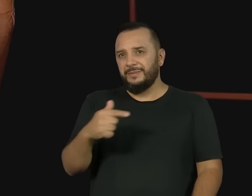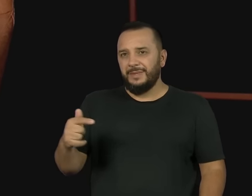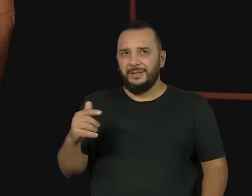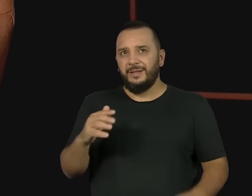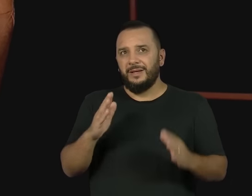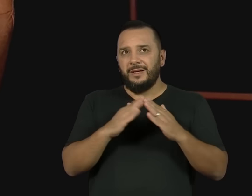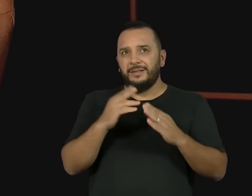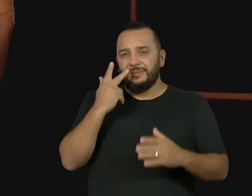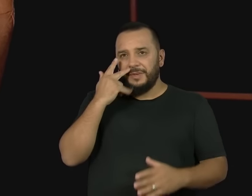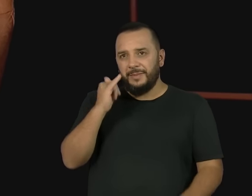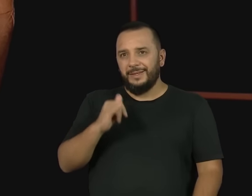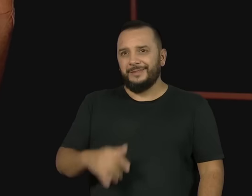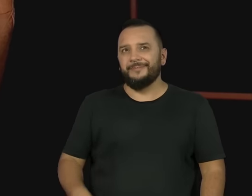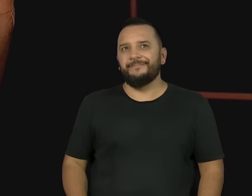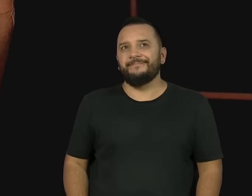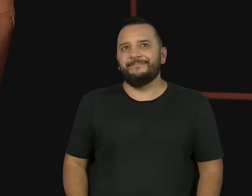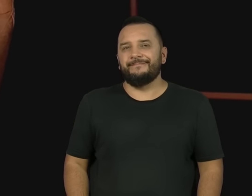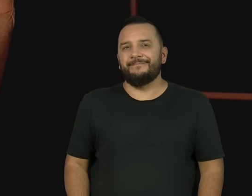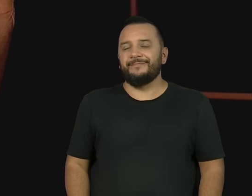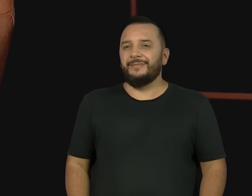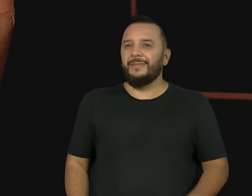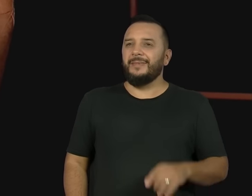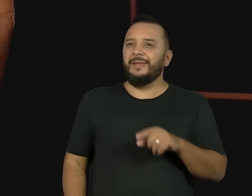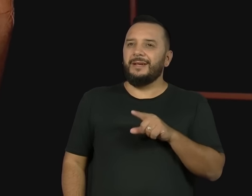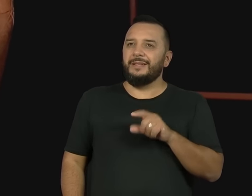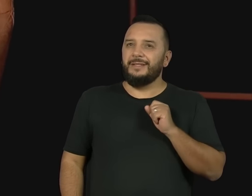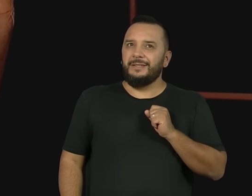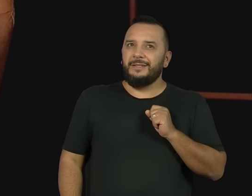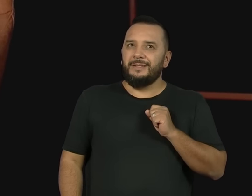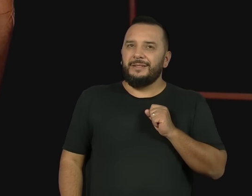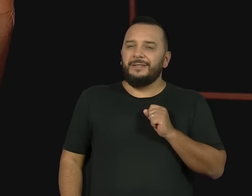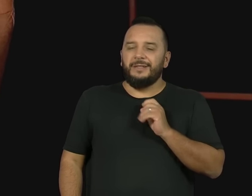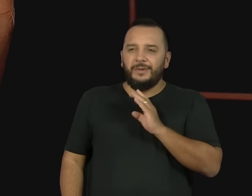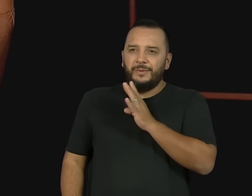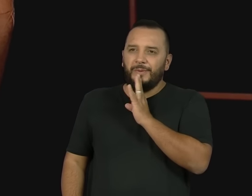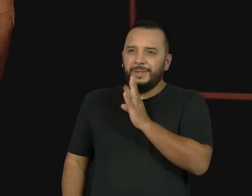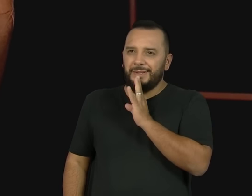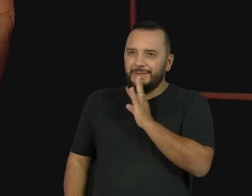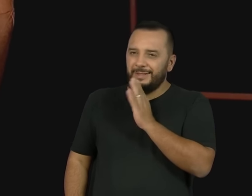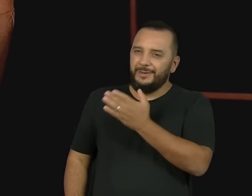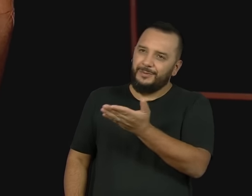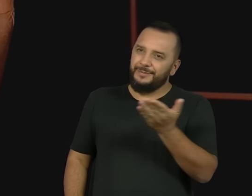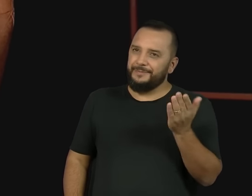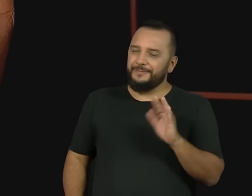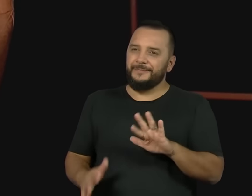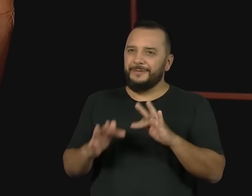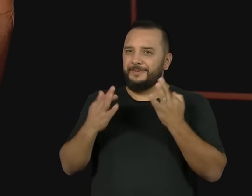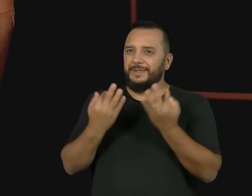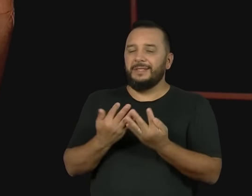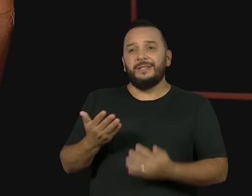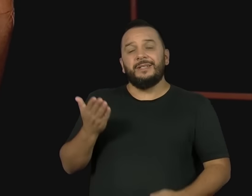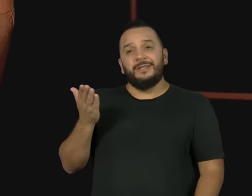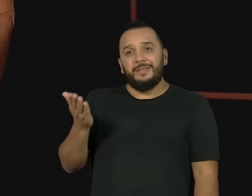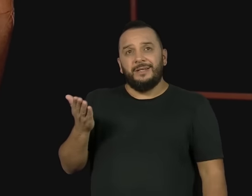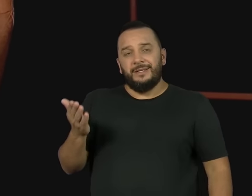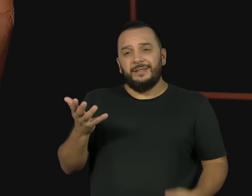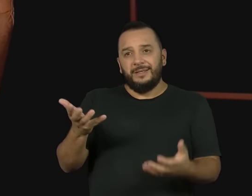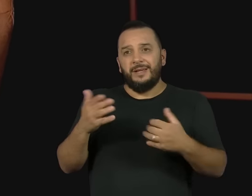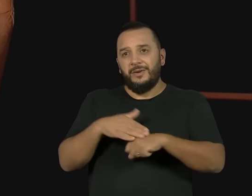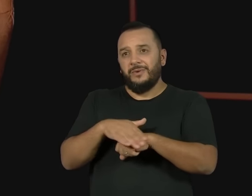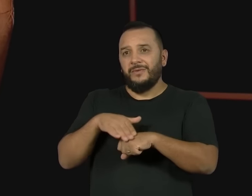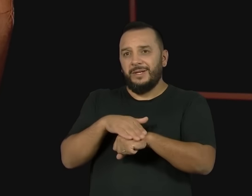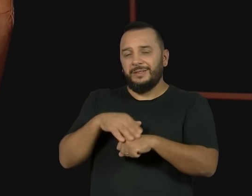pai. E foi aí que eles conheciam e tal. E eles queriam muito falar com minha mãe